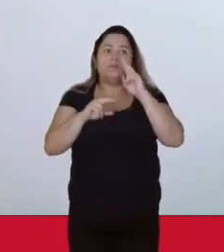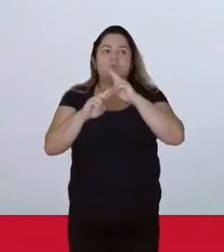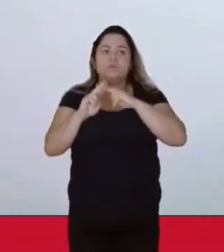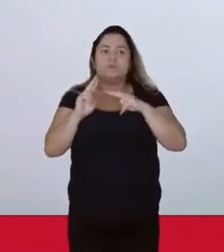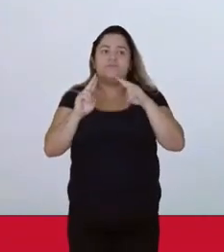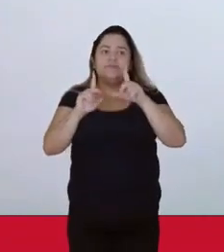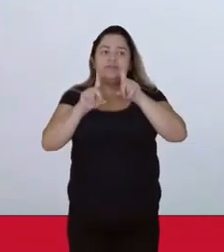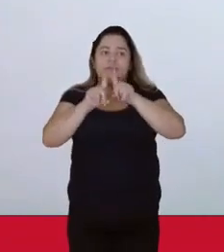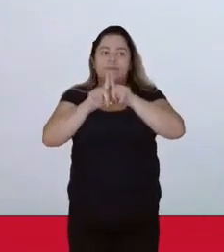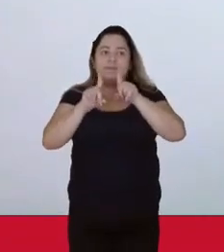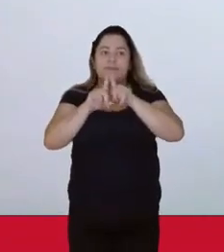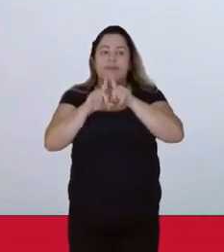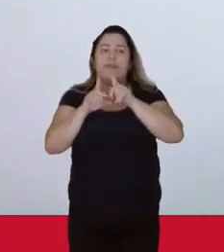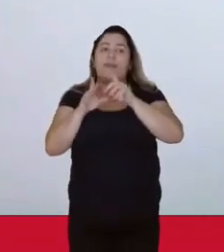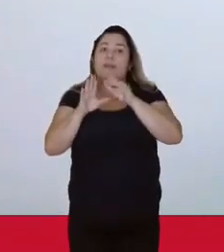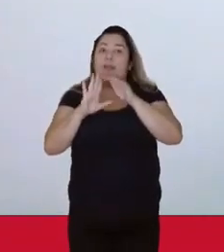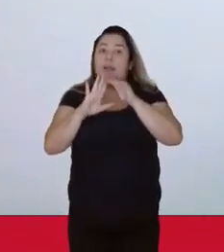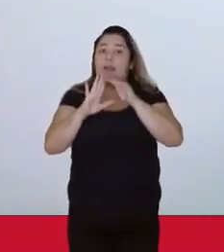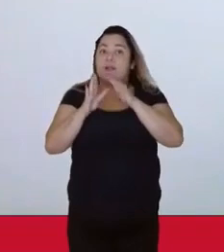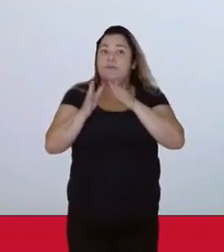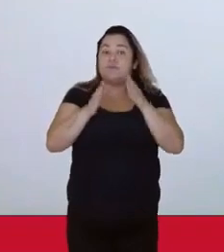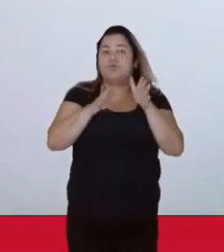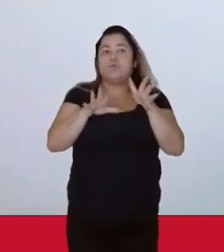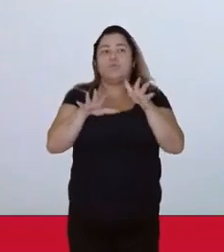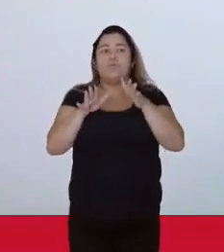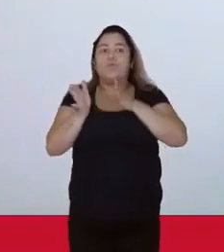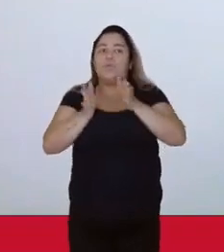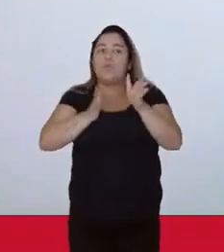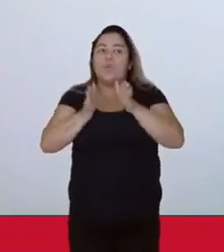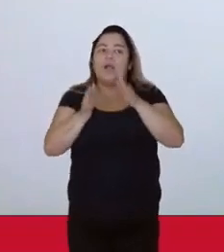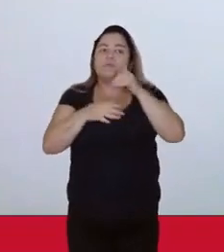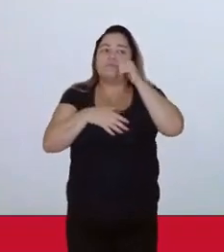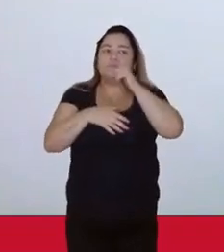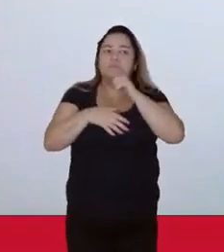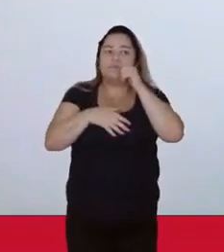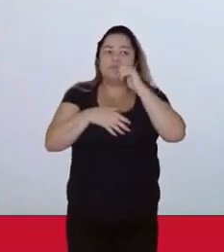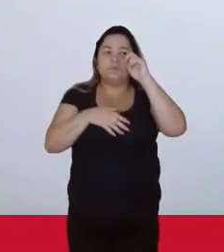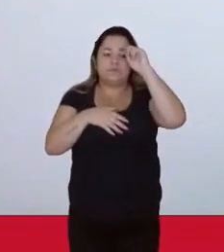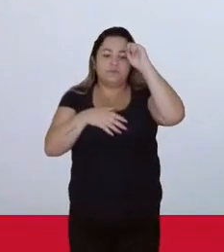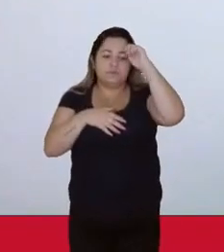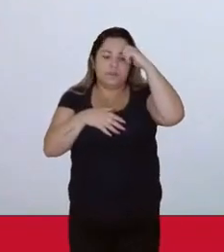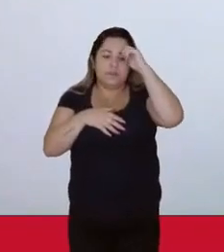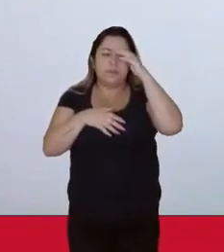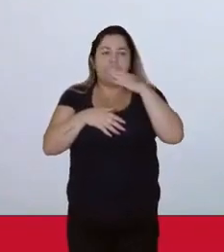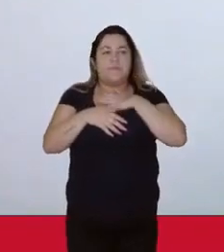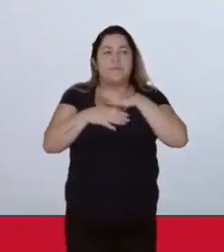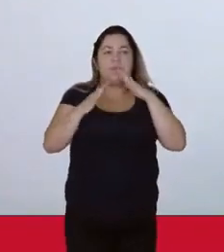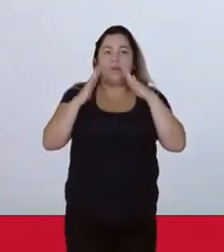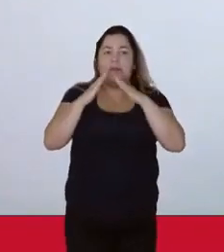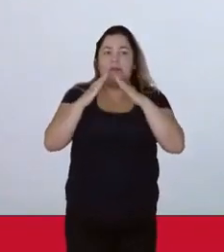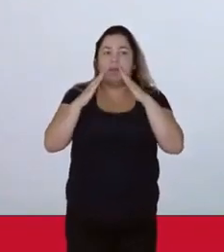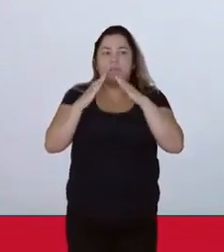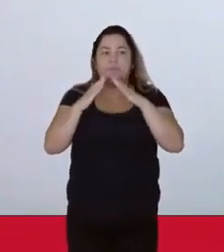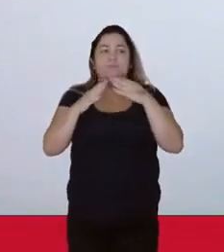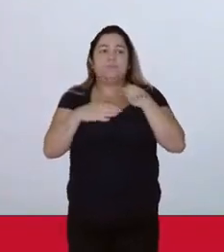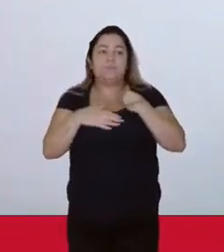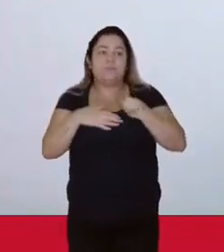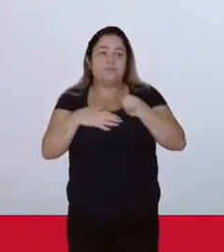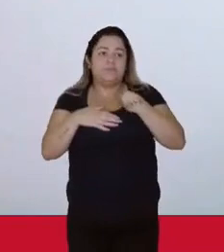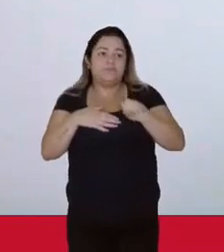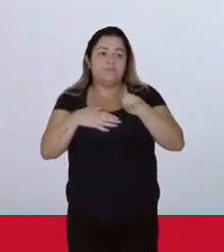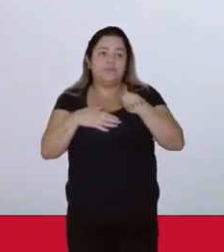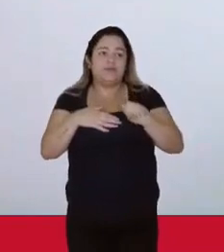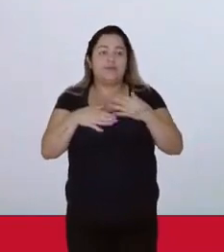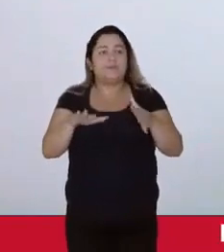universidades, é o processo de inclusão das mulheres negras no Minha Casa Minha Vida, é o processo